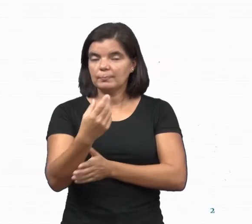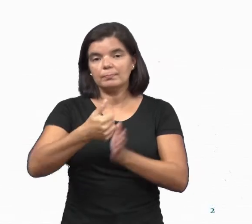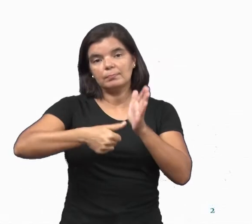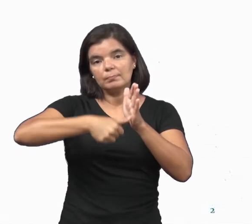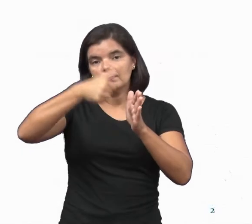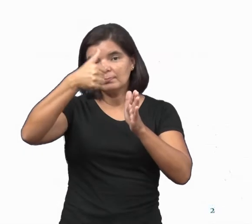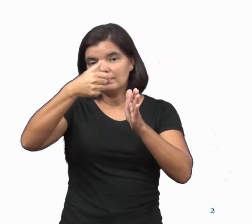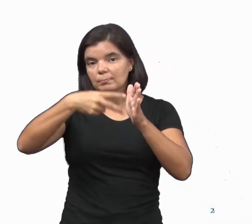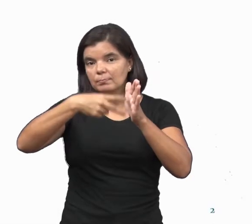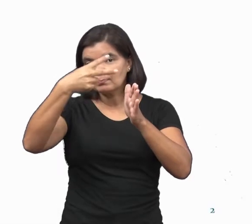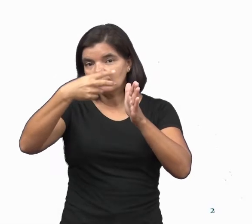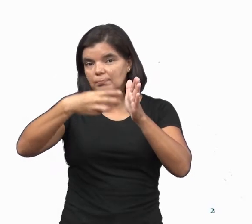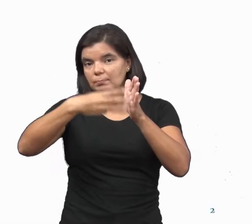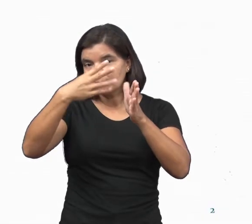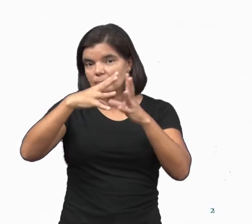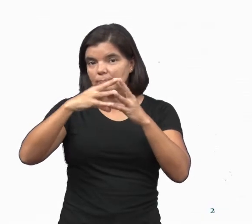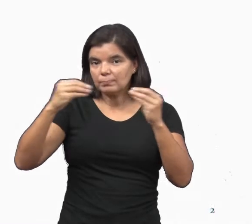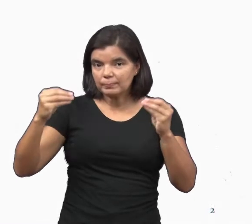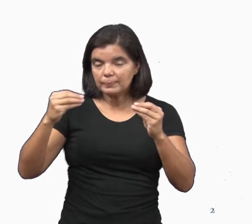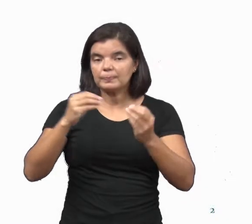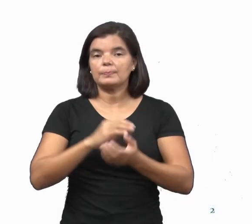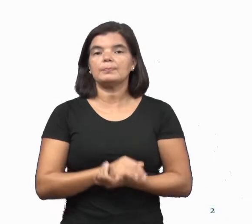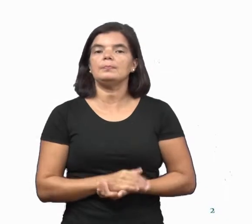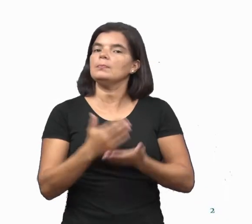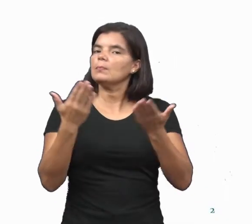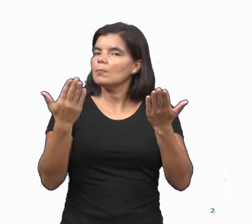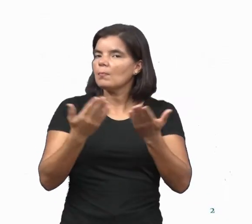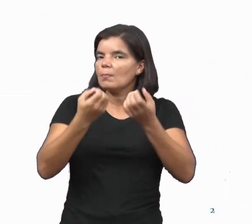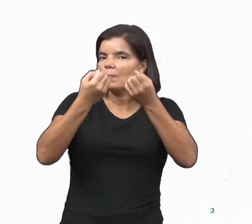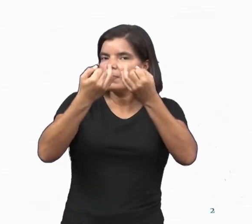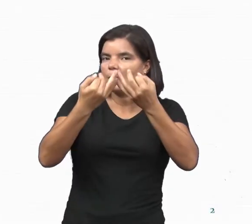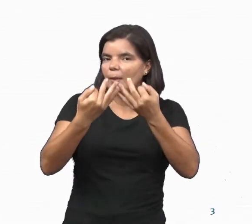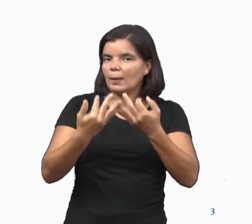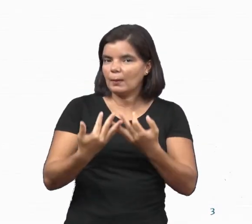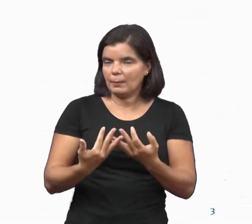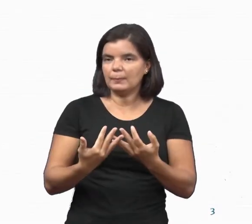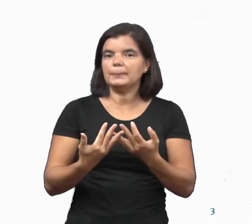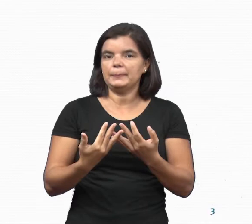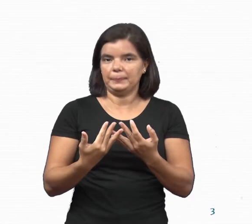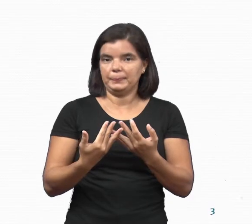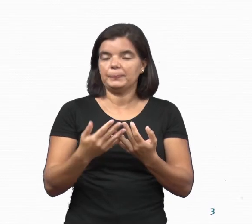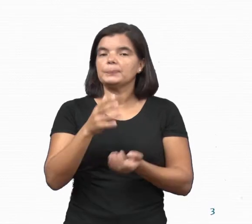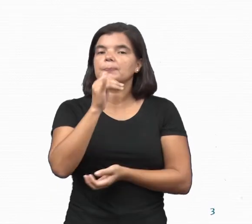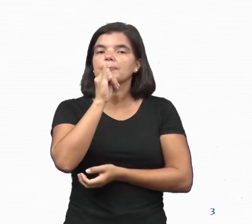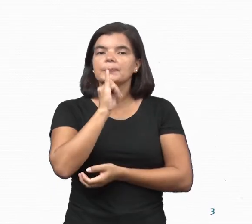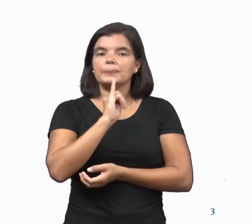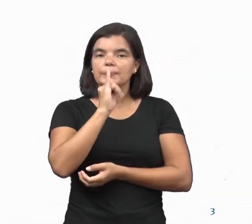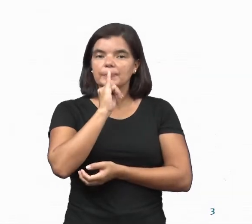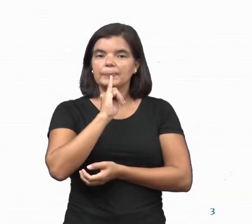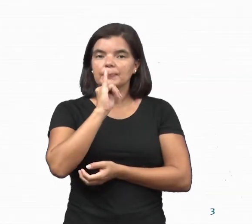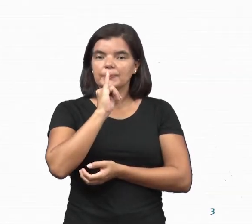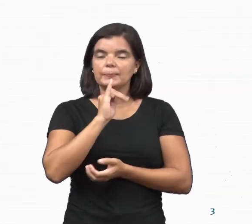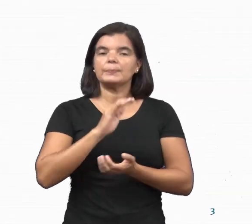some depois e quem some por último. Agora a gente vai fazer um exemplo